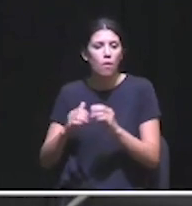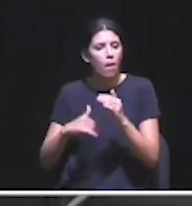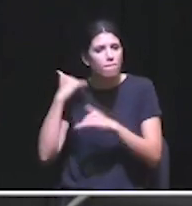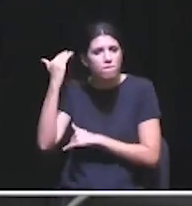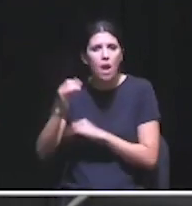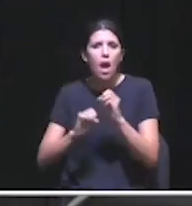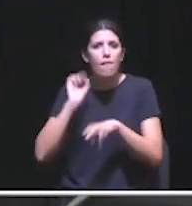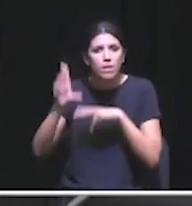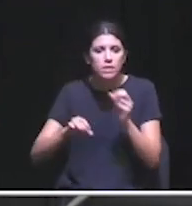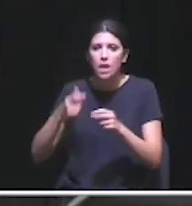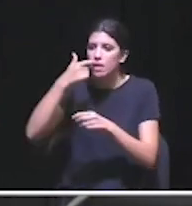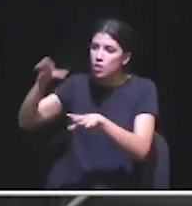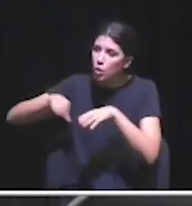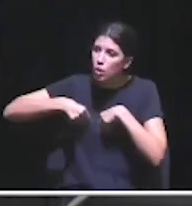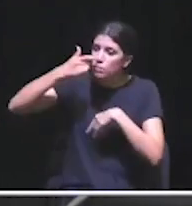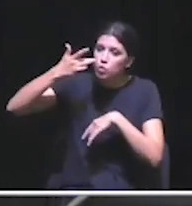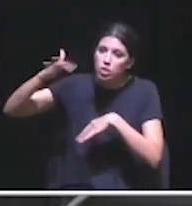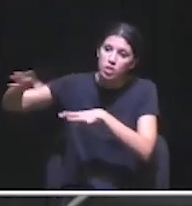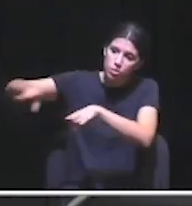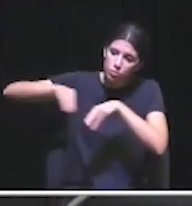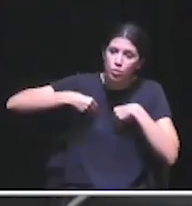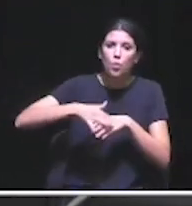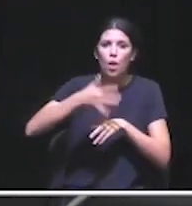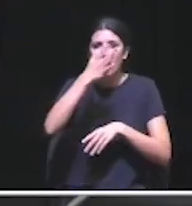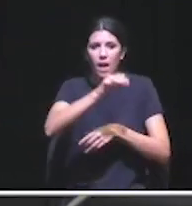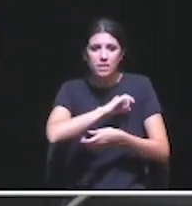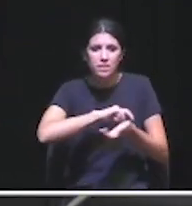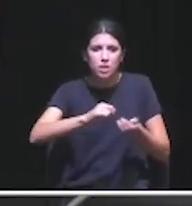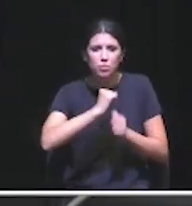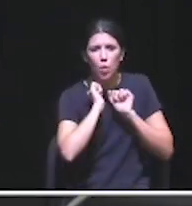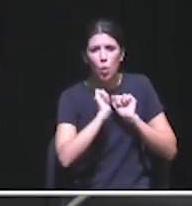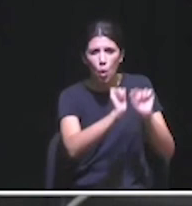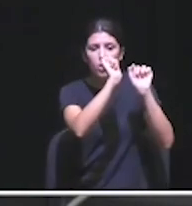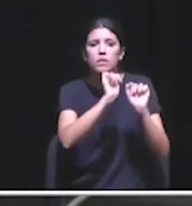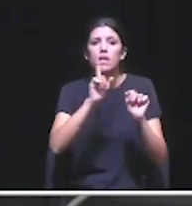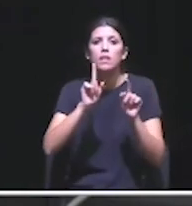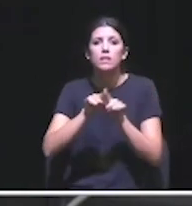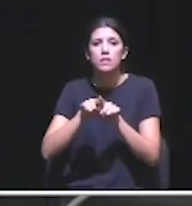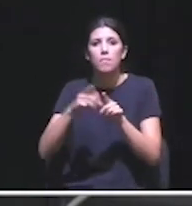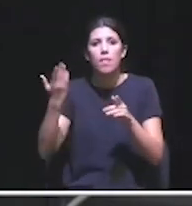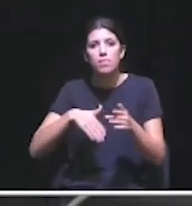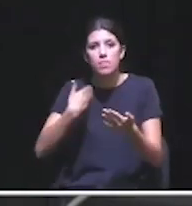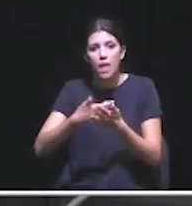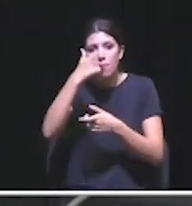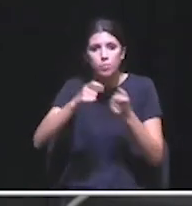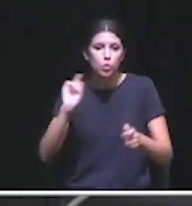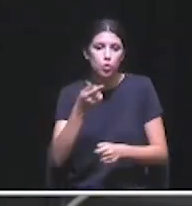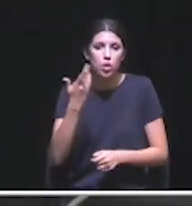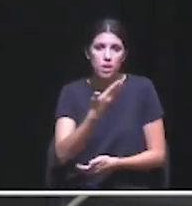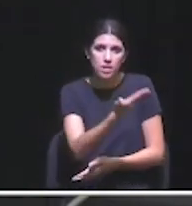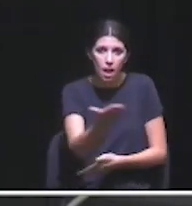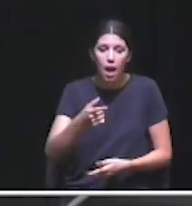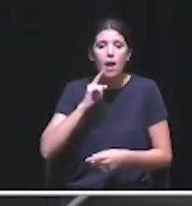acolha refugiados e imigrantes. Uma Europa antirracista e anticapacitista que garanta os direitos de todos os cidadãos. Uma